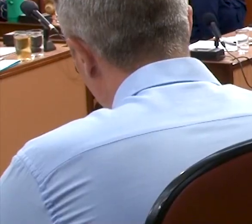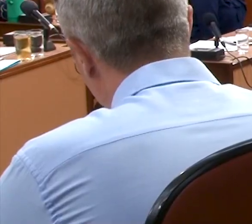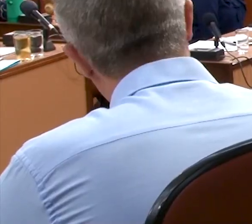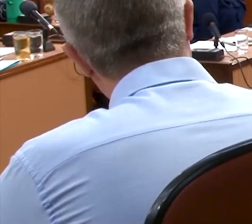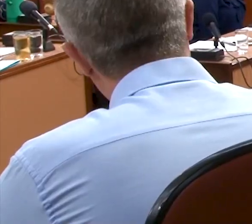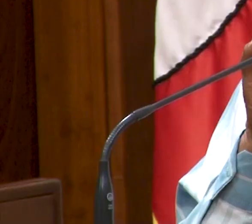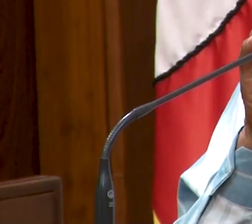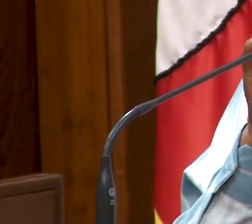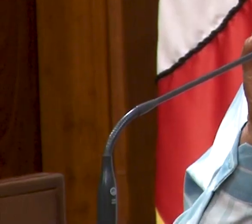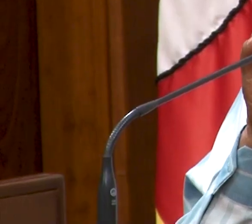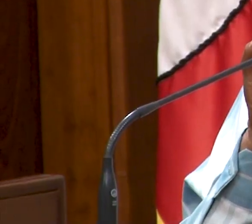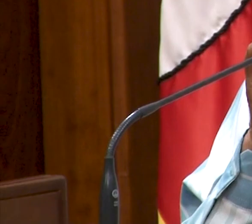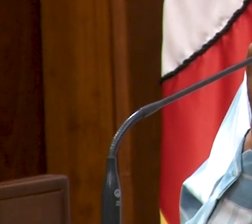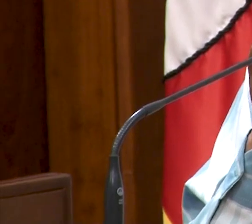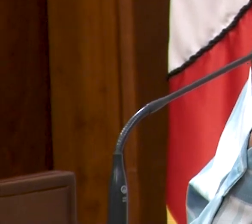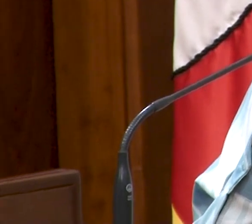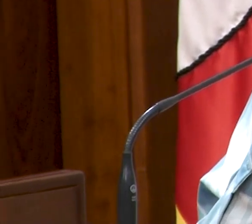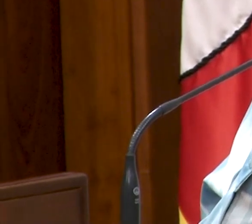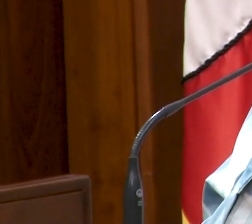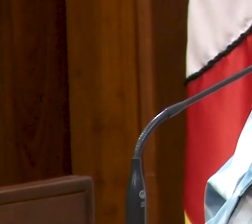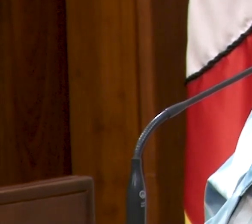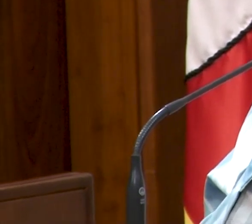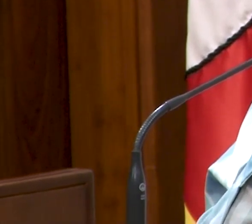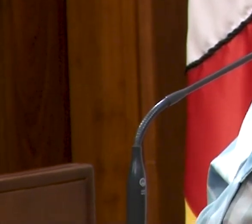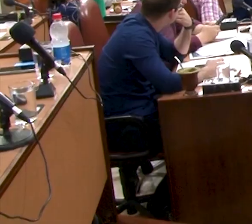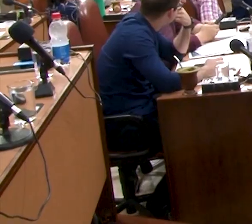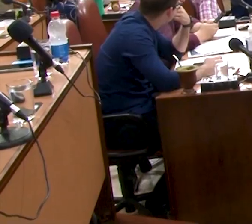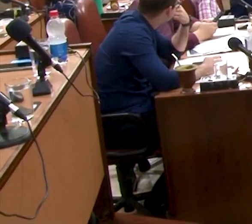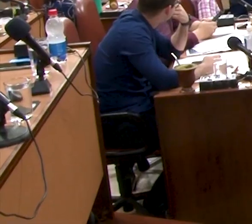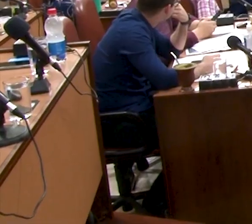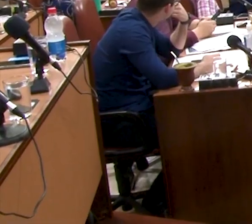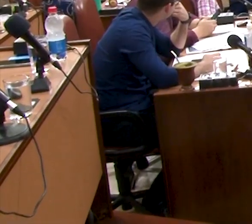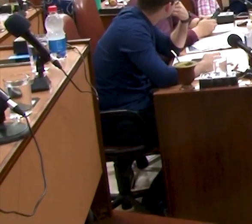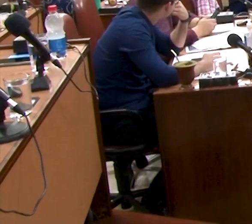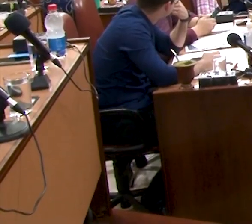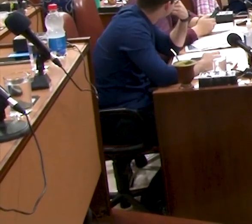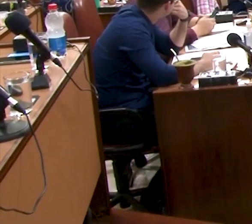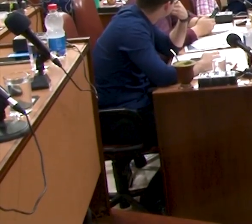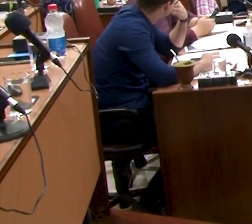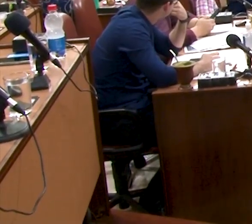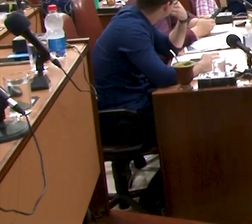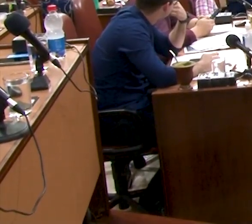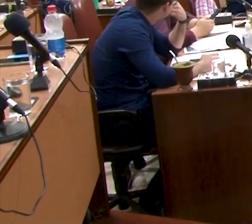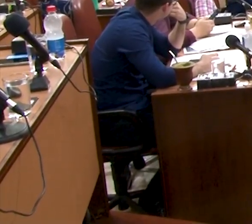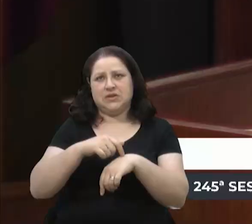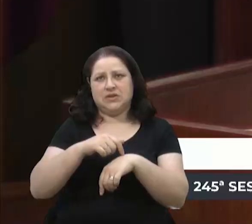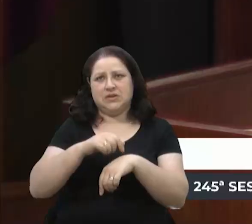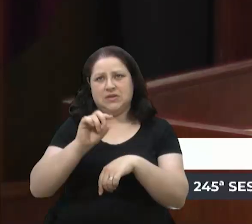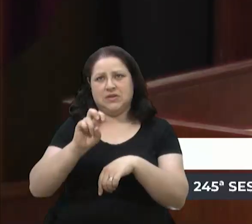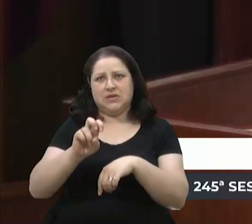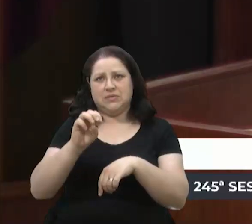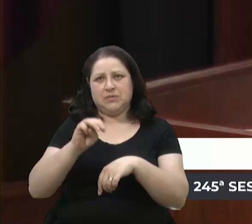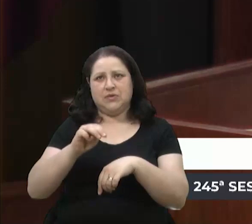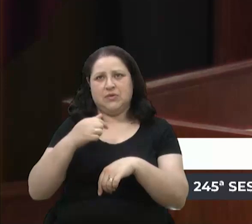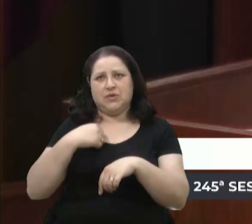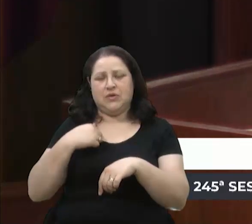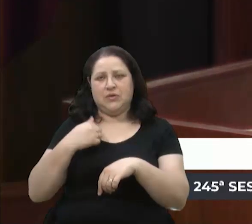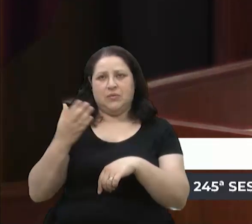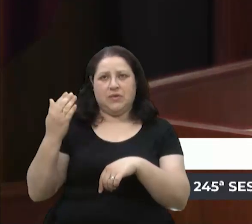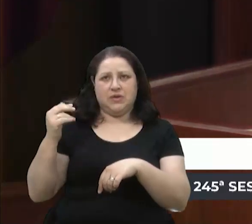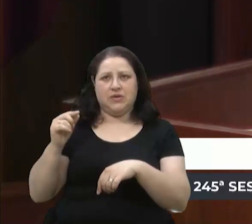presidente da Amob Canyon, Marciano da Silva, cobrou a legalização dos imóveis localizados na região. Mas eu estive